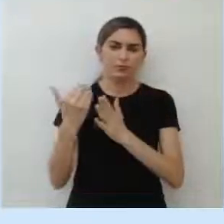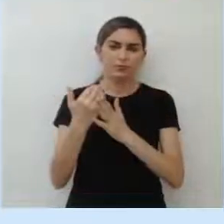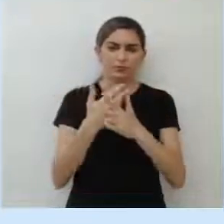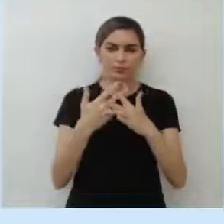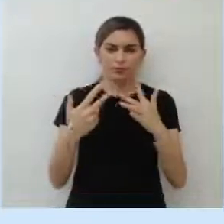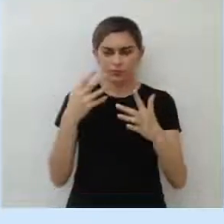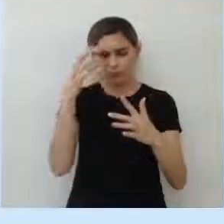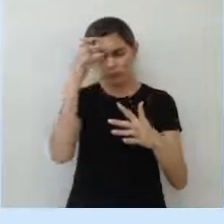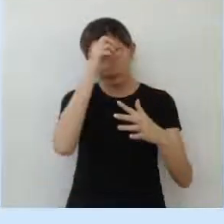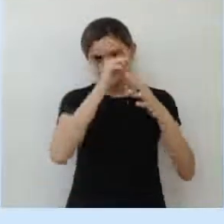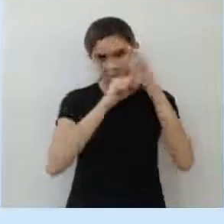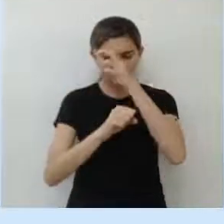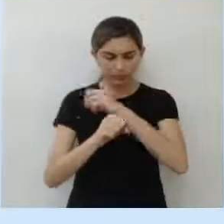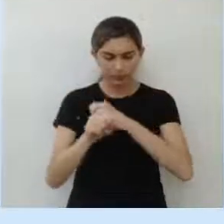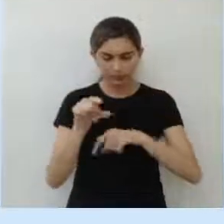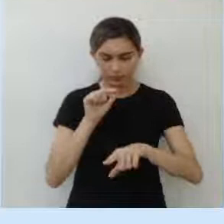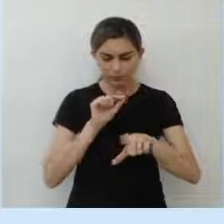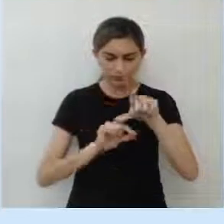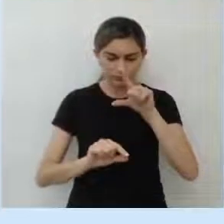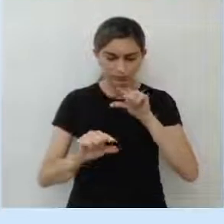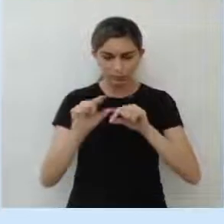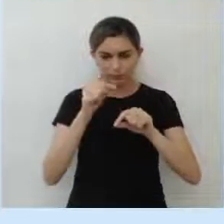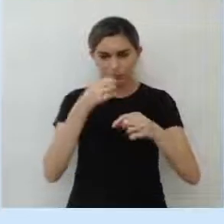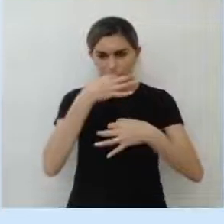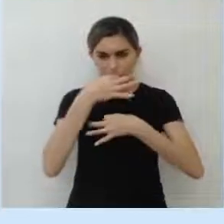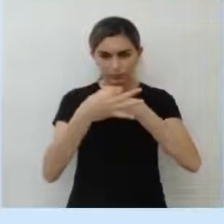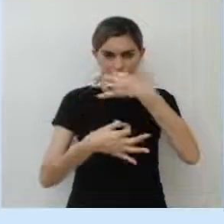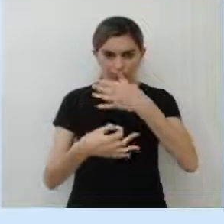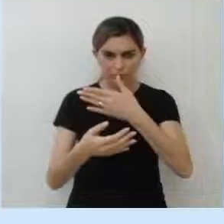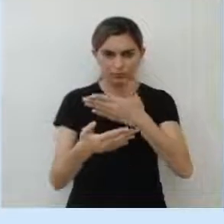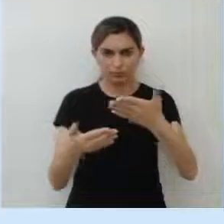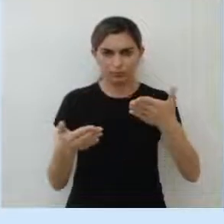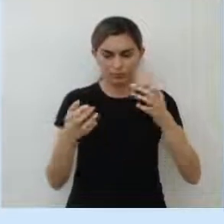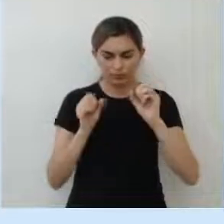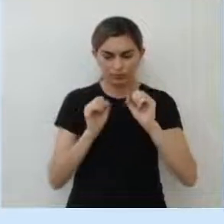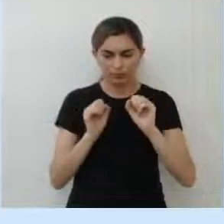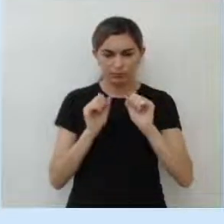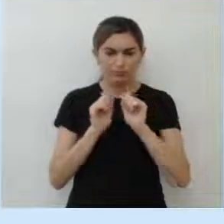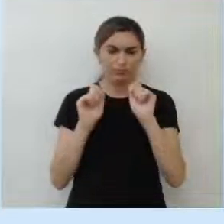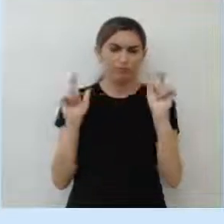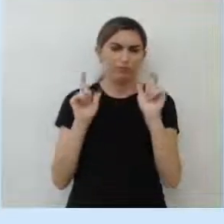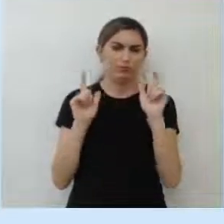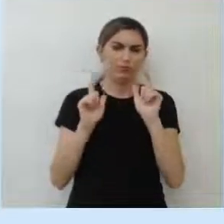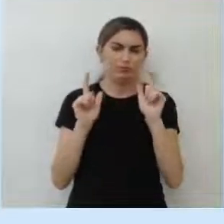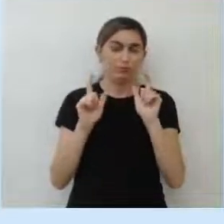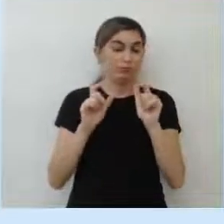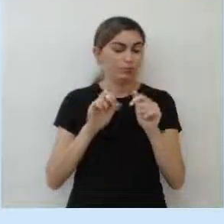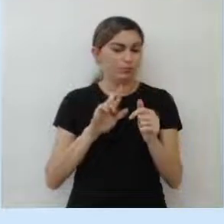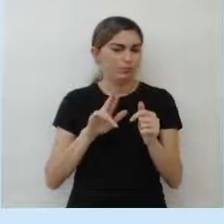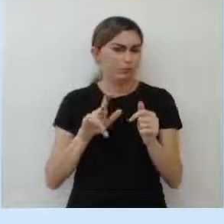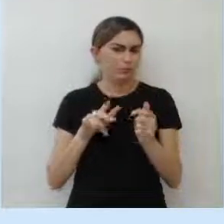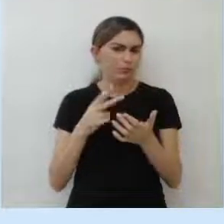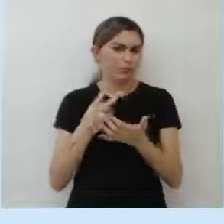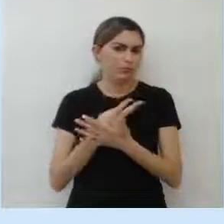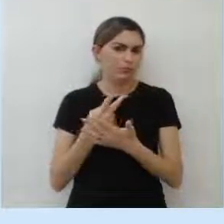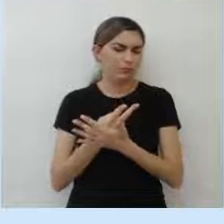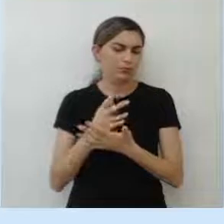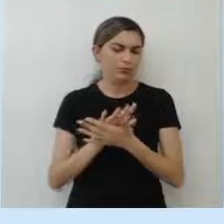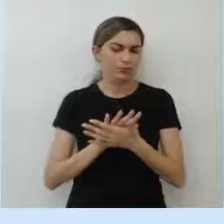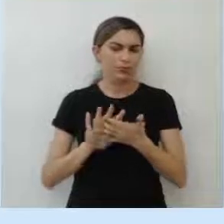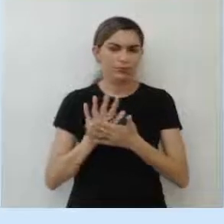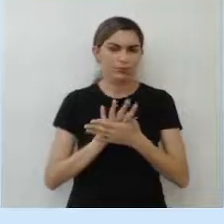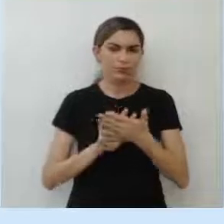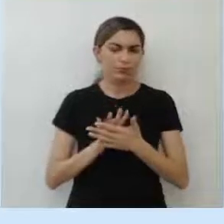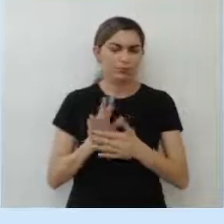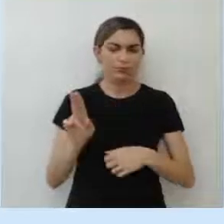aprender. Mas eu separei aqui algumas dicas para que vocês possam se ligar aí e não errarem mais quando